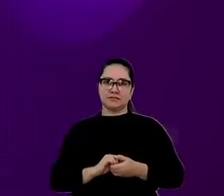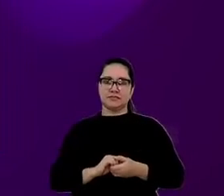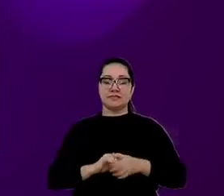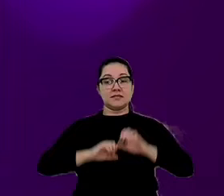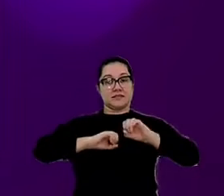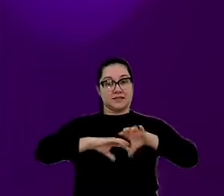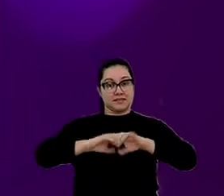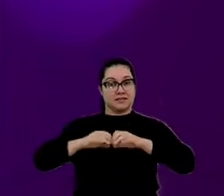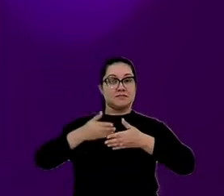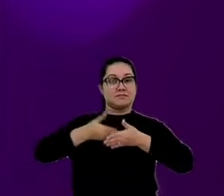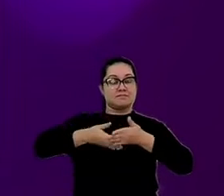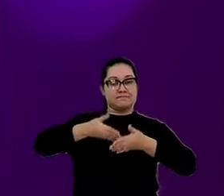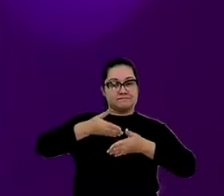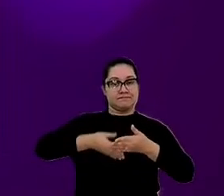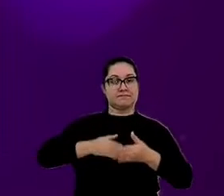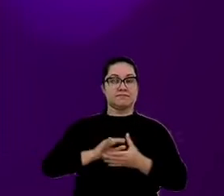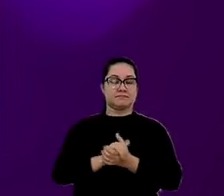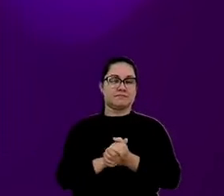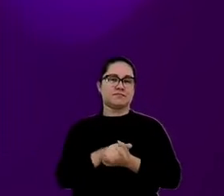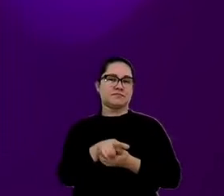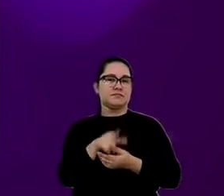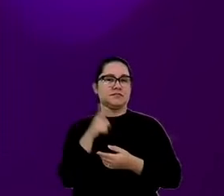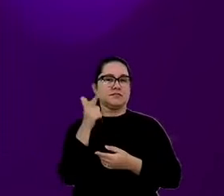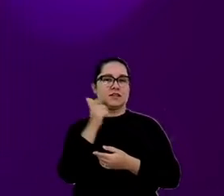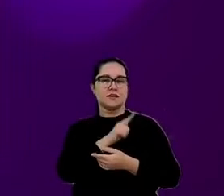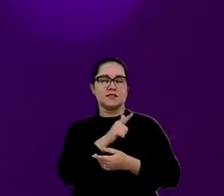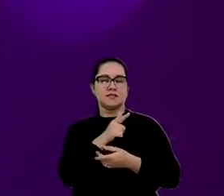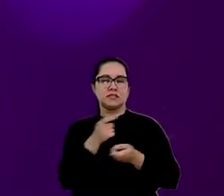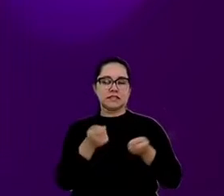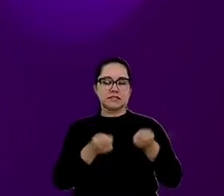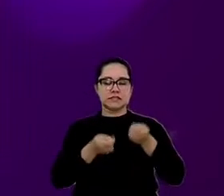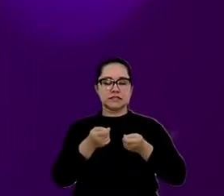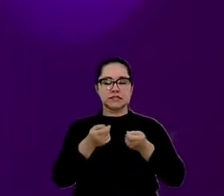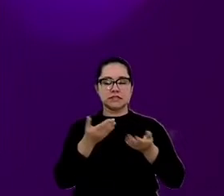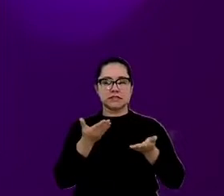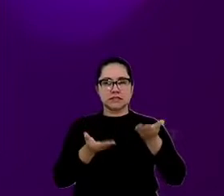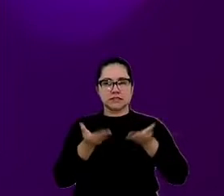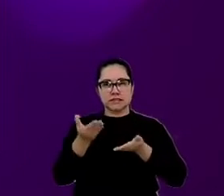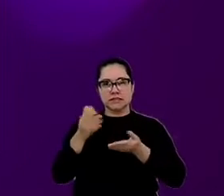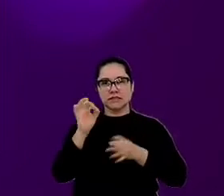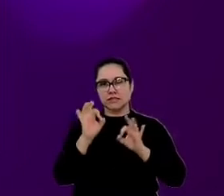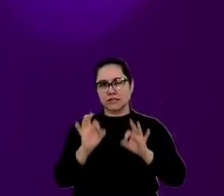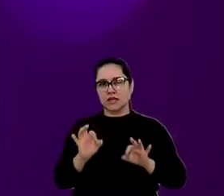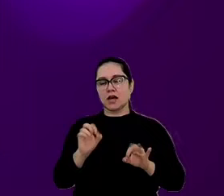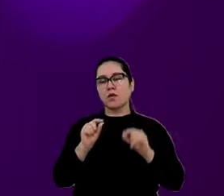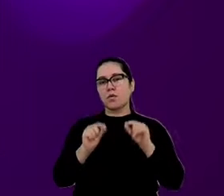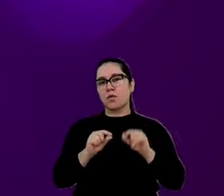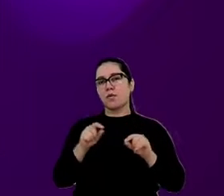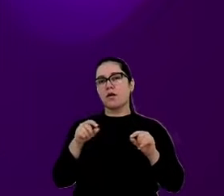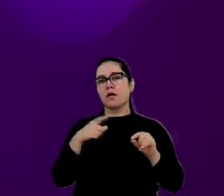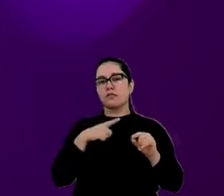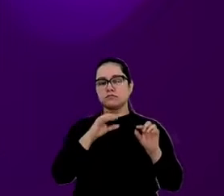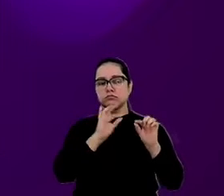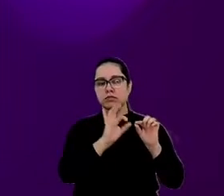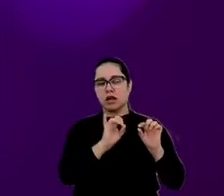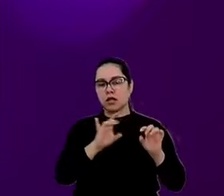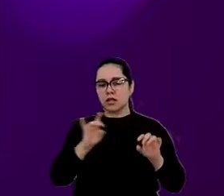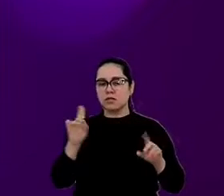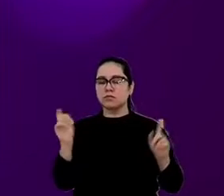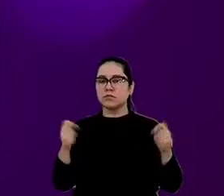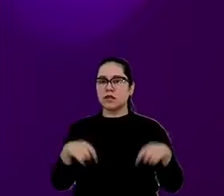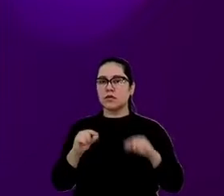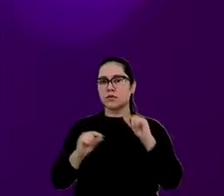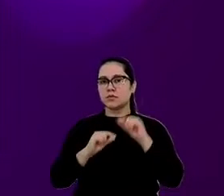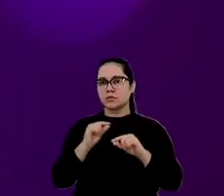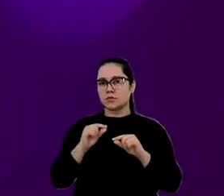Educação e restrição. E você conseguir dosar o que é que você tem que colocar em cada situação,